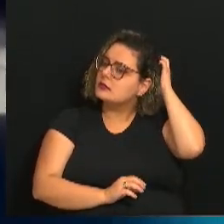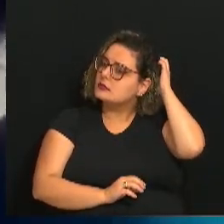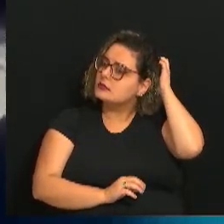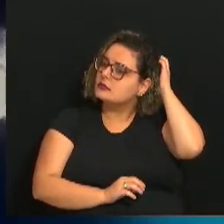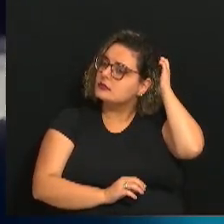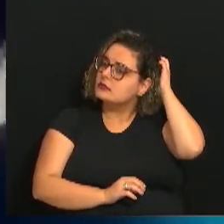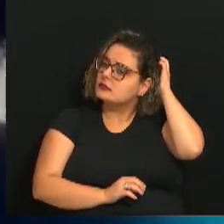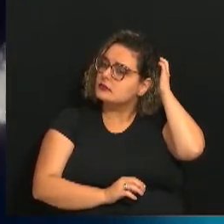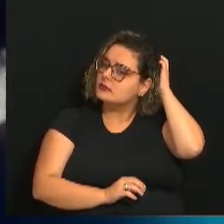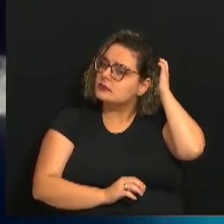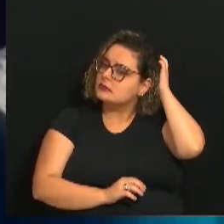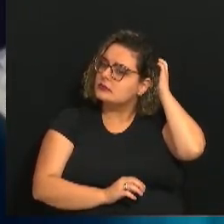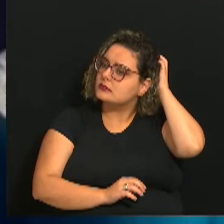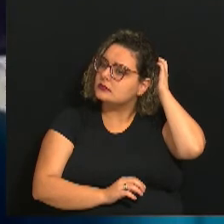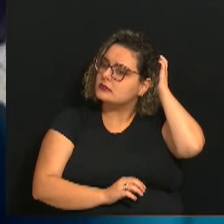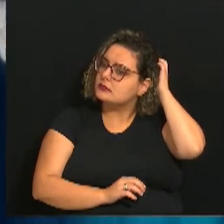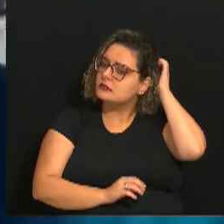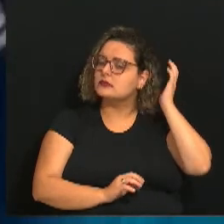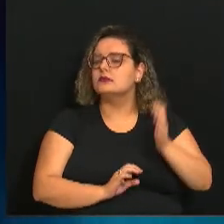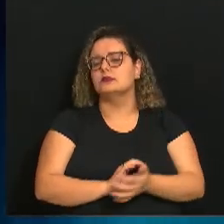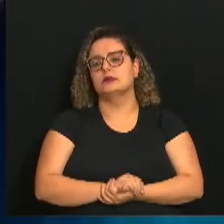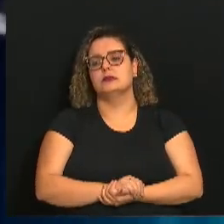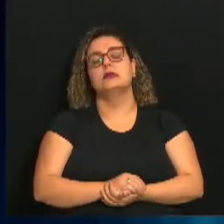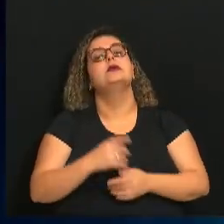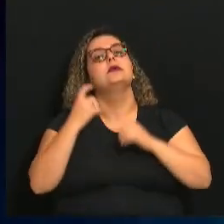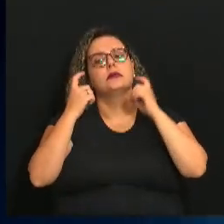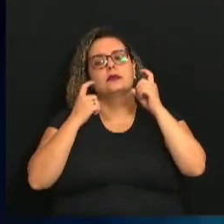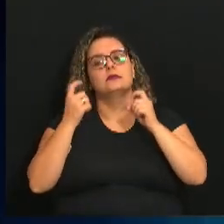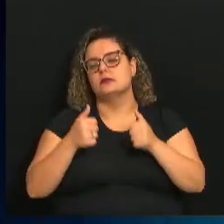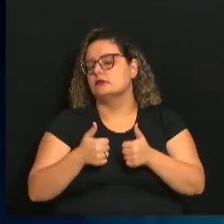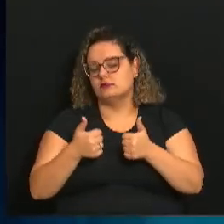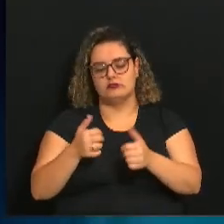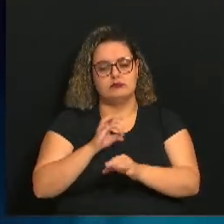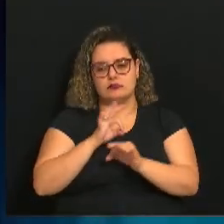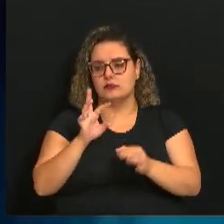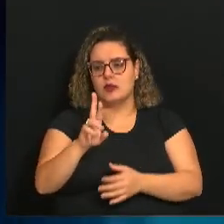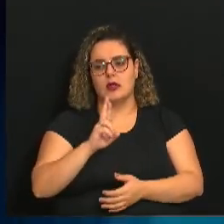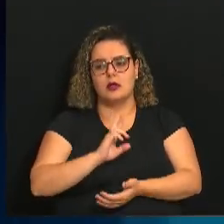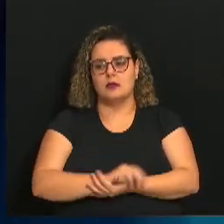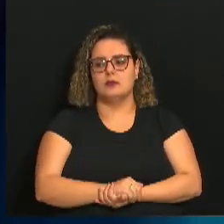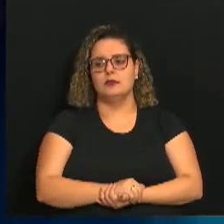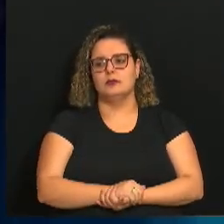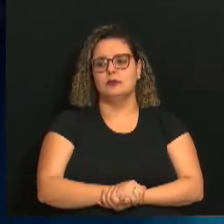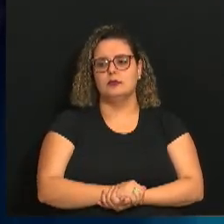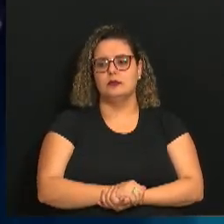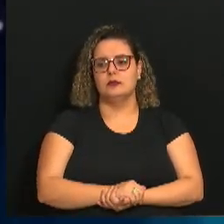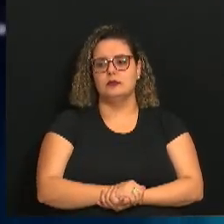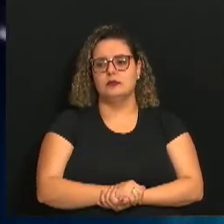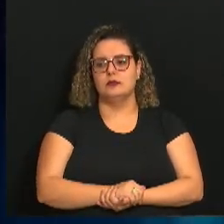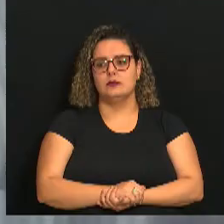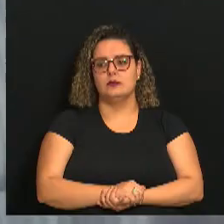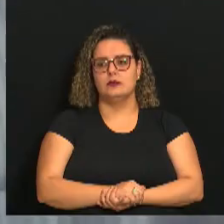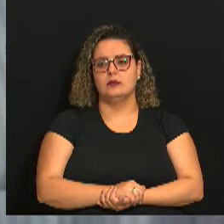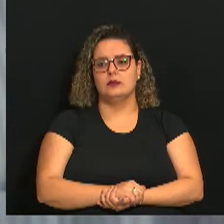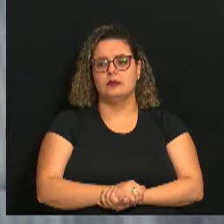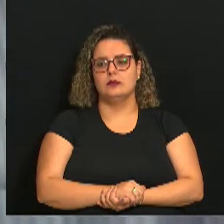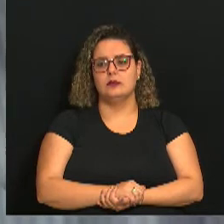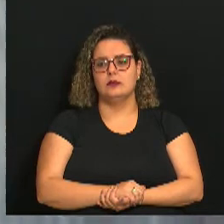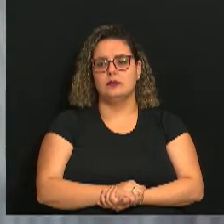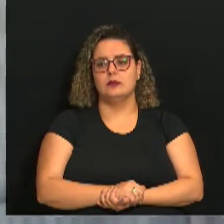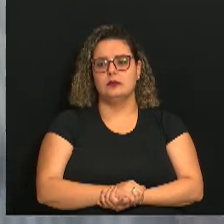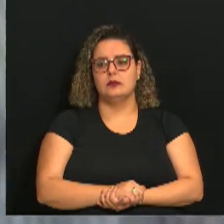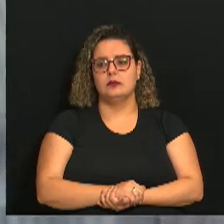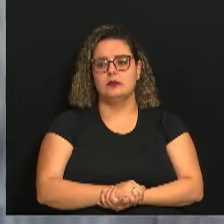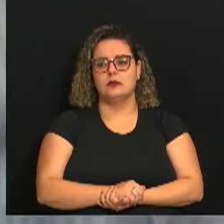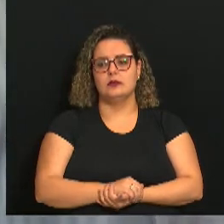Aí fica para a gente um pouco essa preocupação, mas o resto está tranquilo. Tá bom, Guido. O que eu acho, Charles